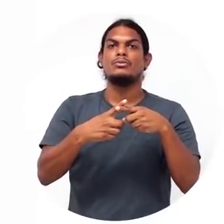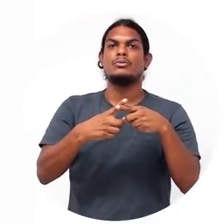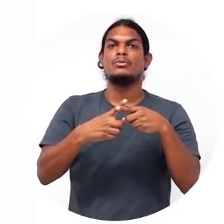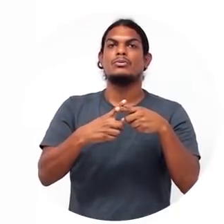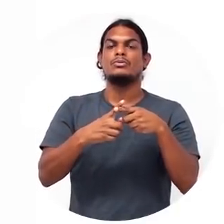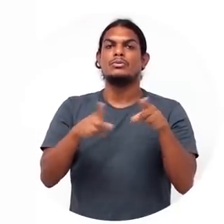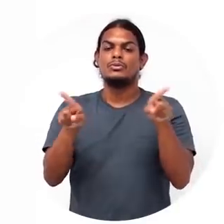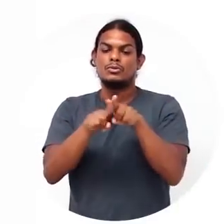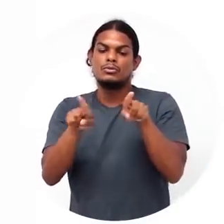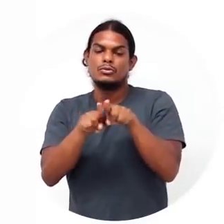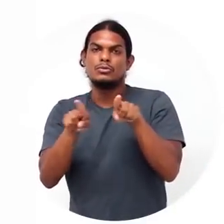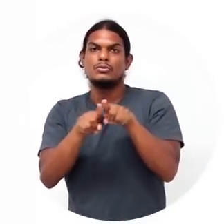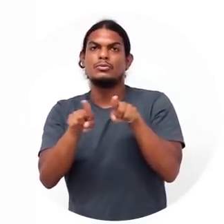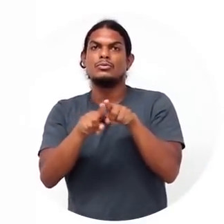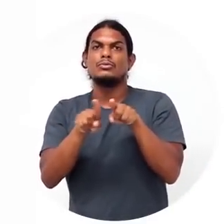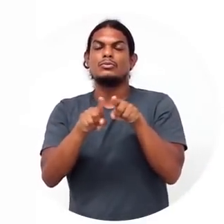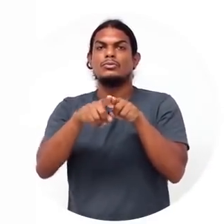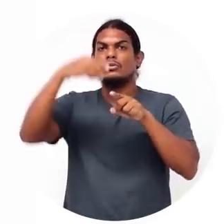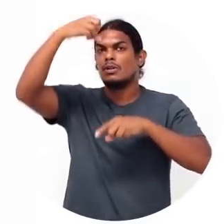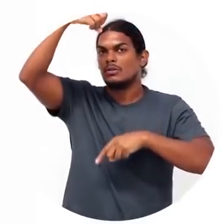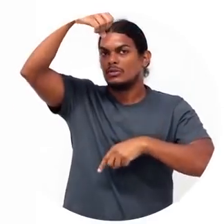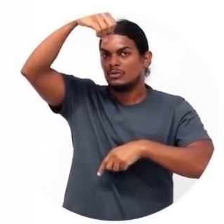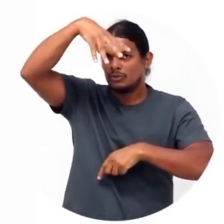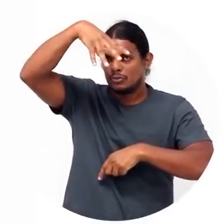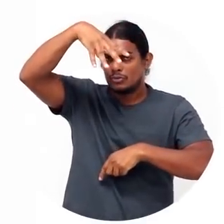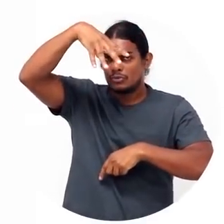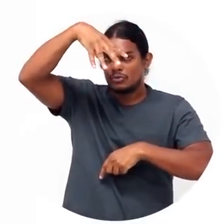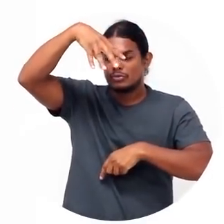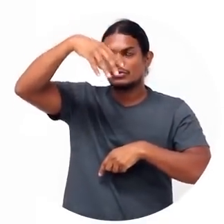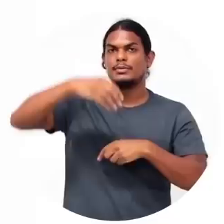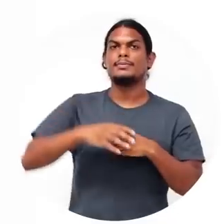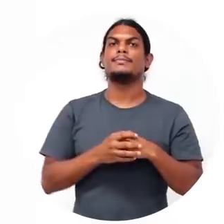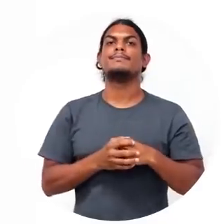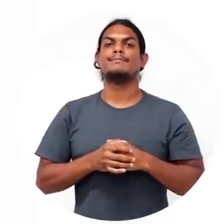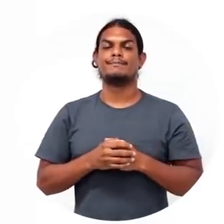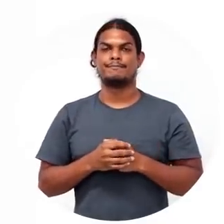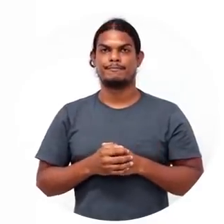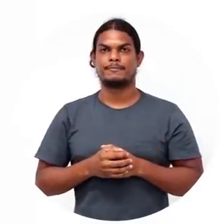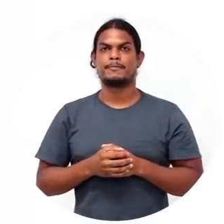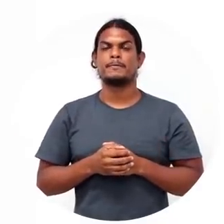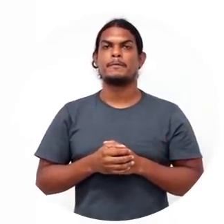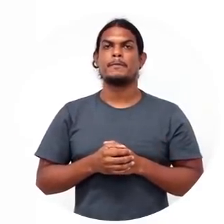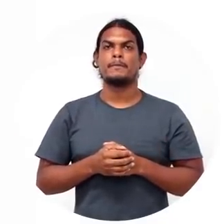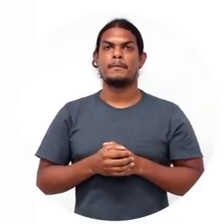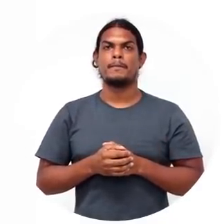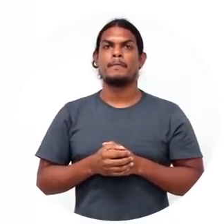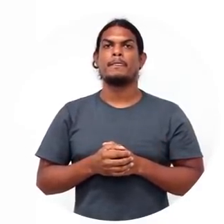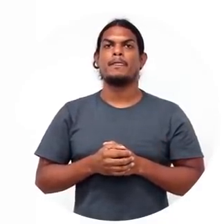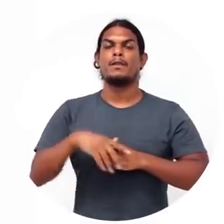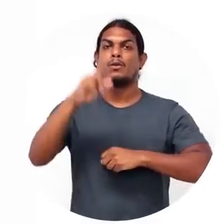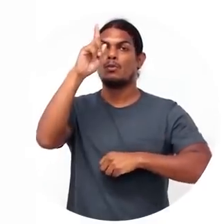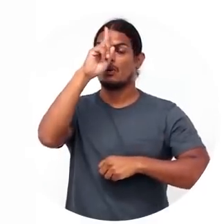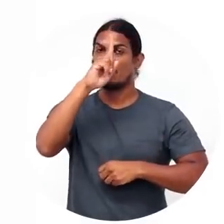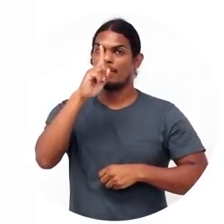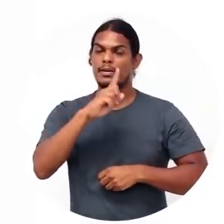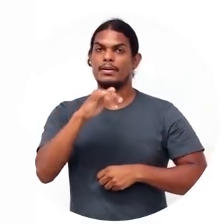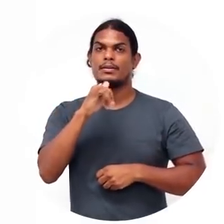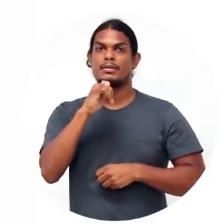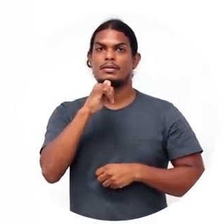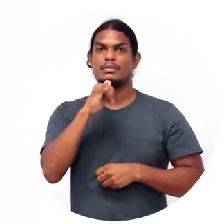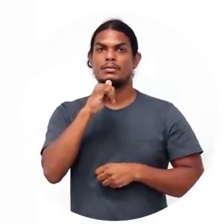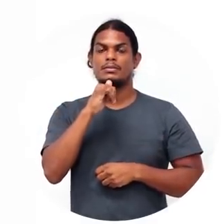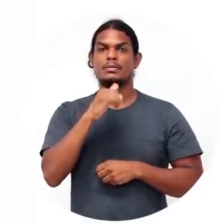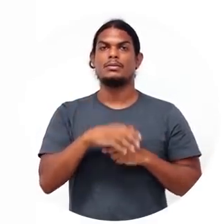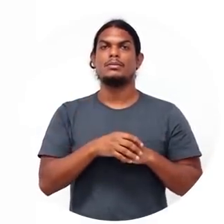lado a lado no espectro de luz, possuindo assim pouquíssimo contraste entre elas. Então, por exemplo, o amarelo